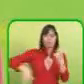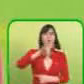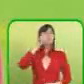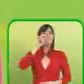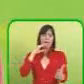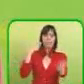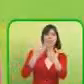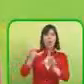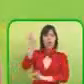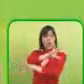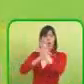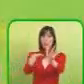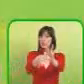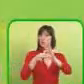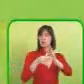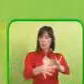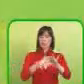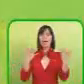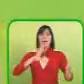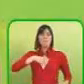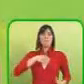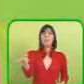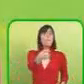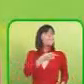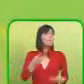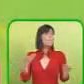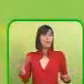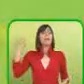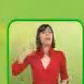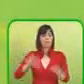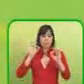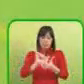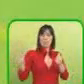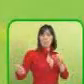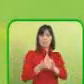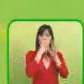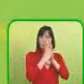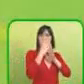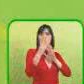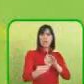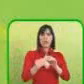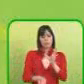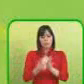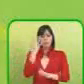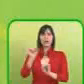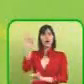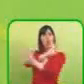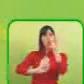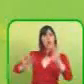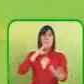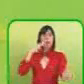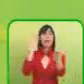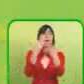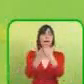sustentável, para uma Europa de solidariedade e para um mundo de paz. Porque queremos mudar este modelo de construção europeia que tem